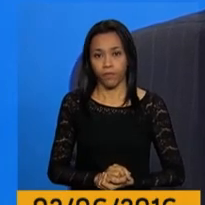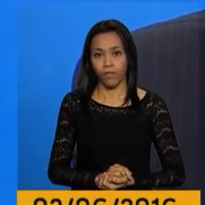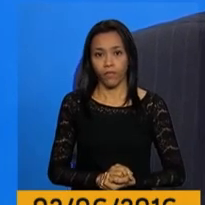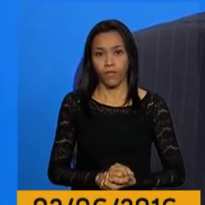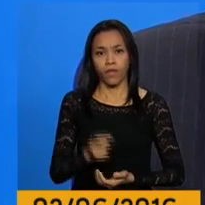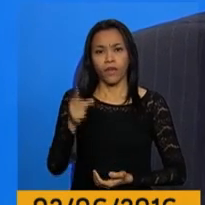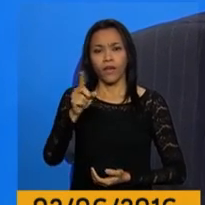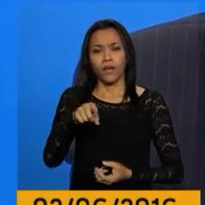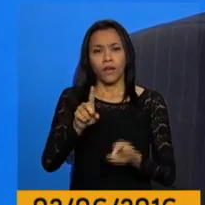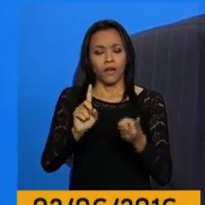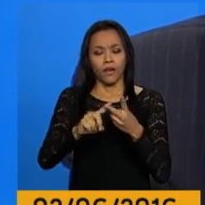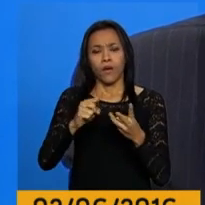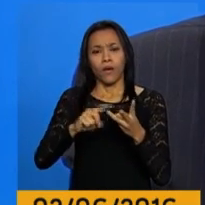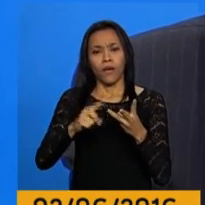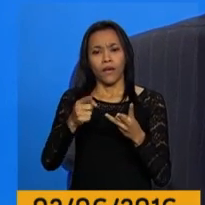Renúncias fiscais,